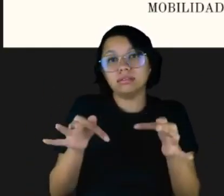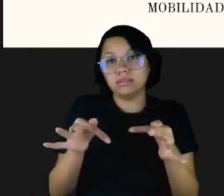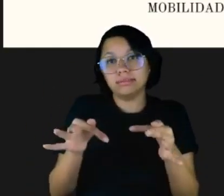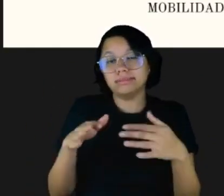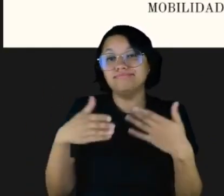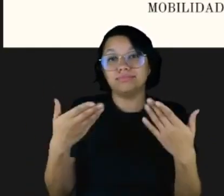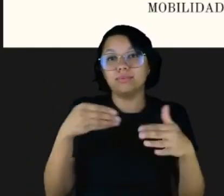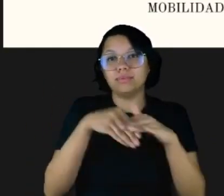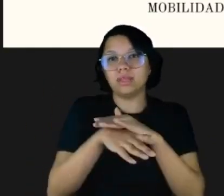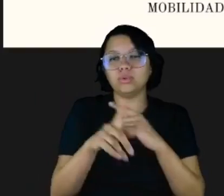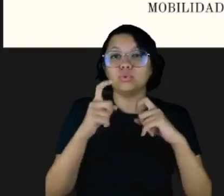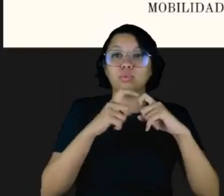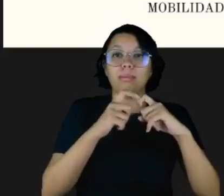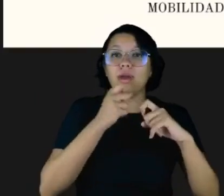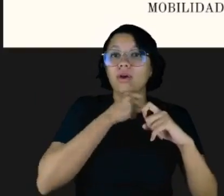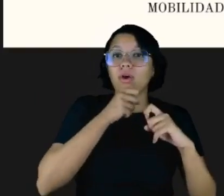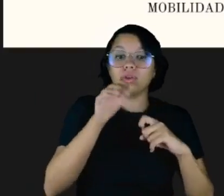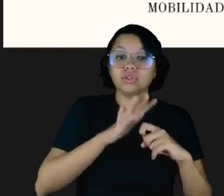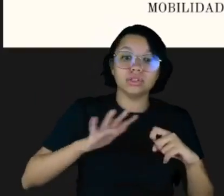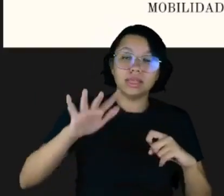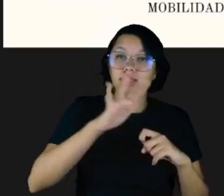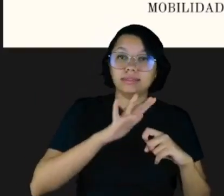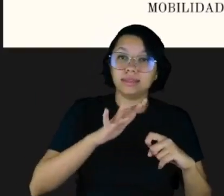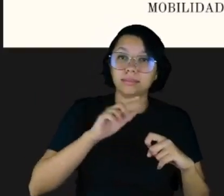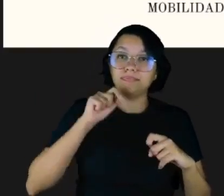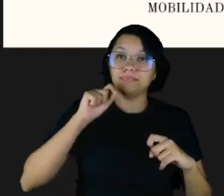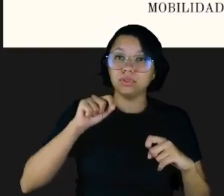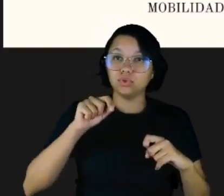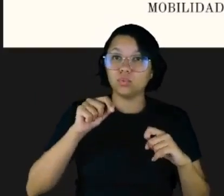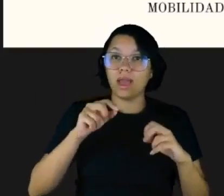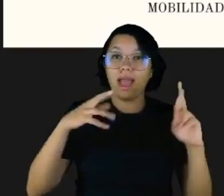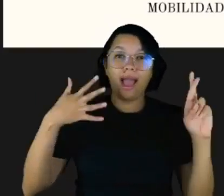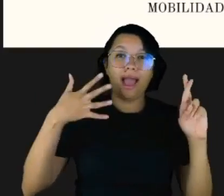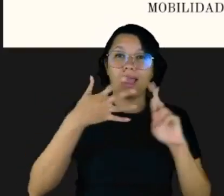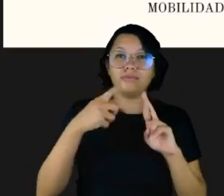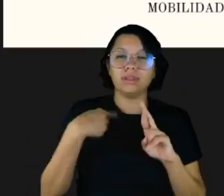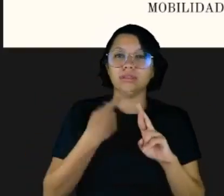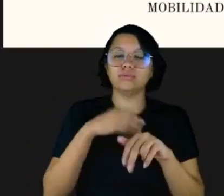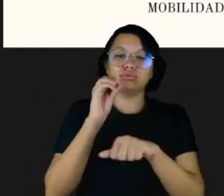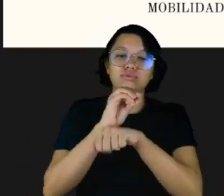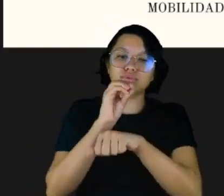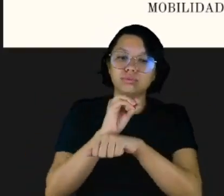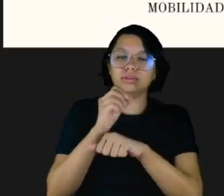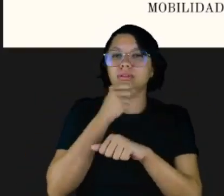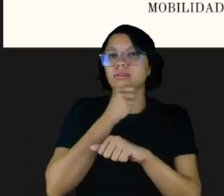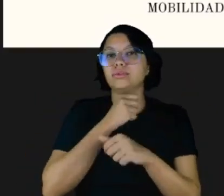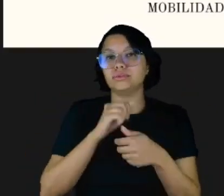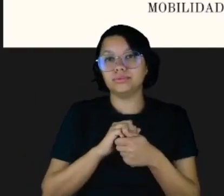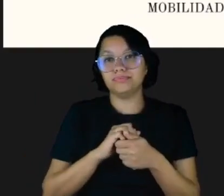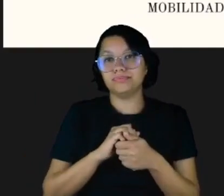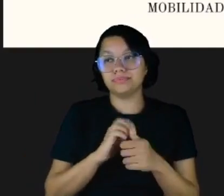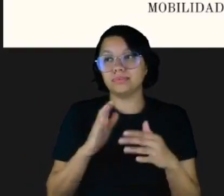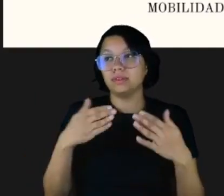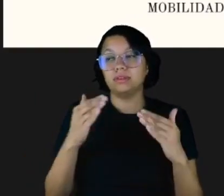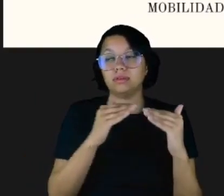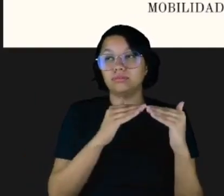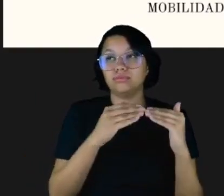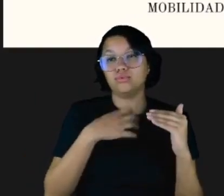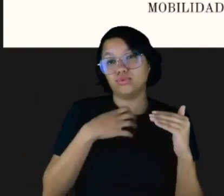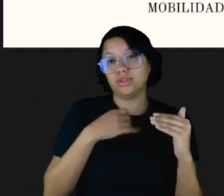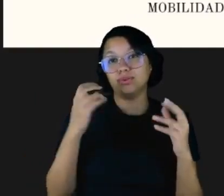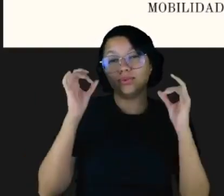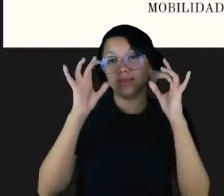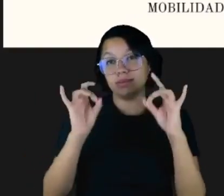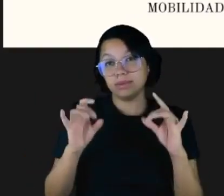da geriatria, isso aqui é o que norteia o nosso cuidado com o idoso. E hoje, de forma